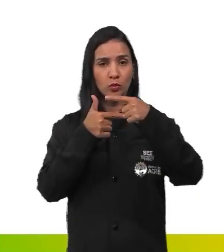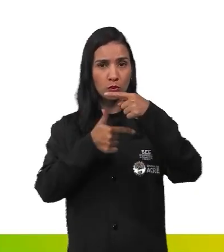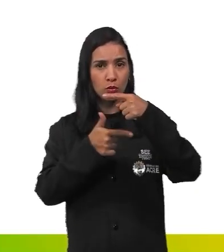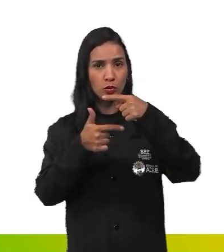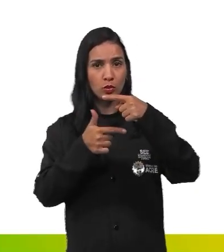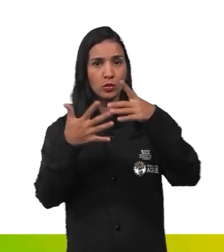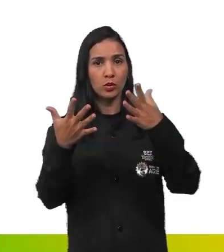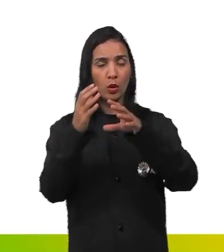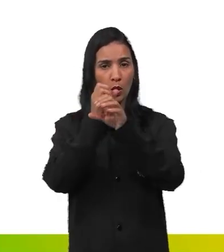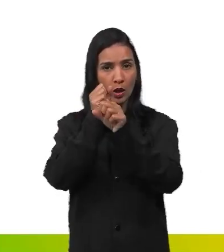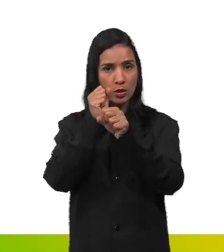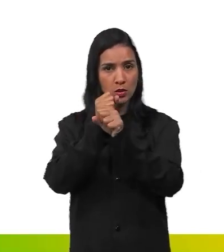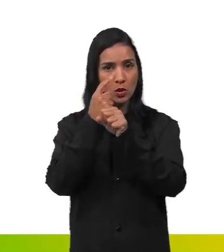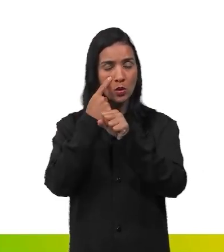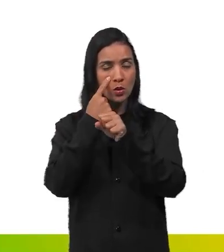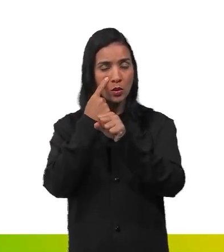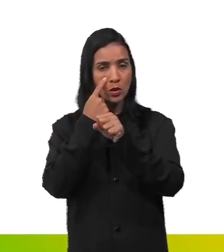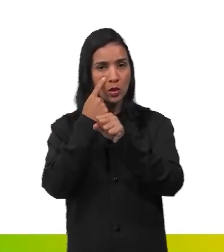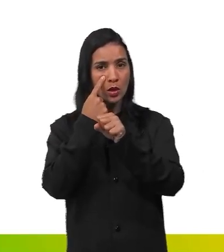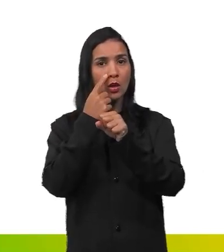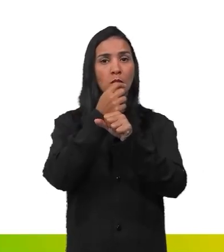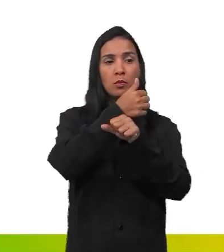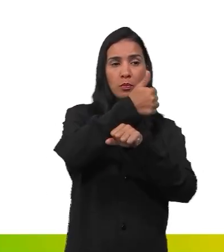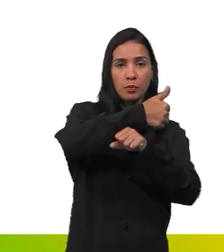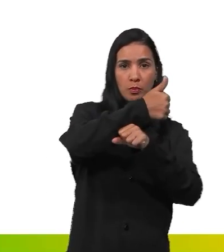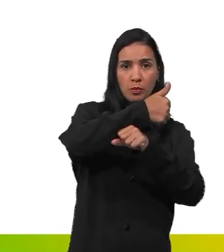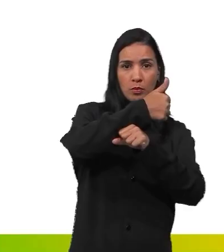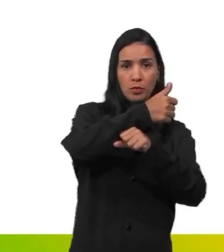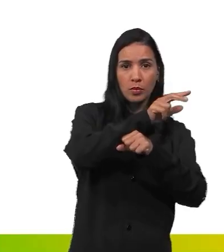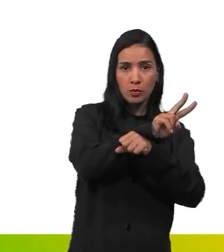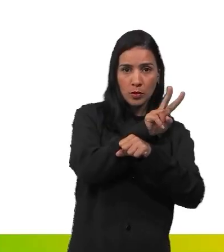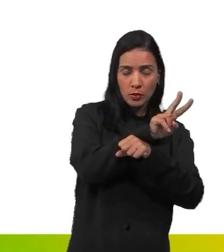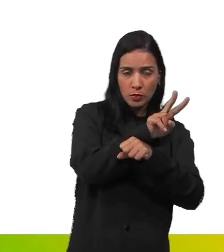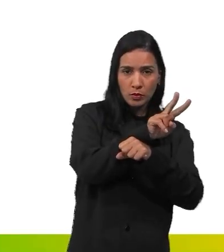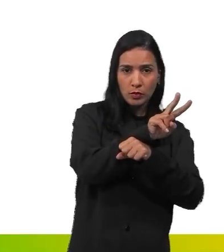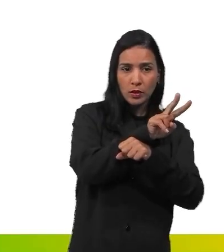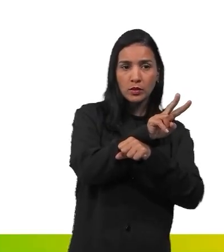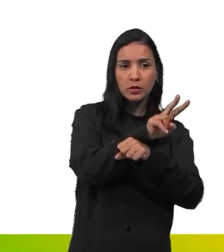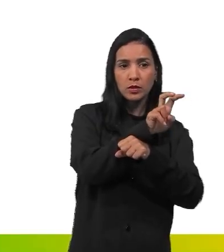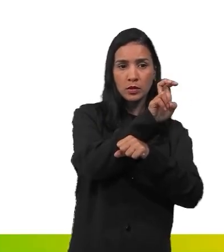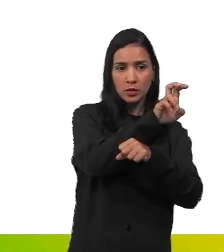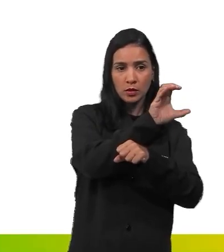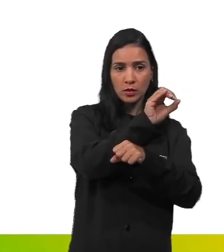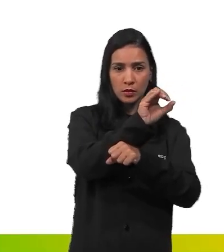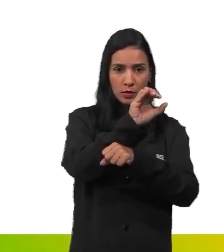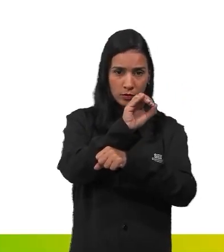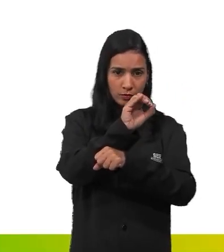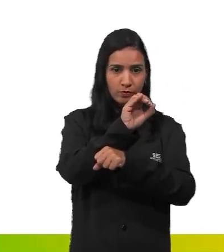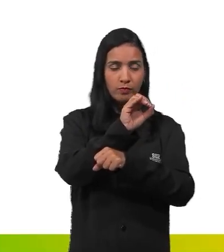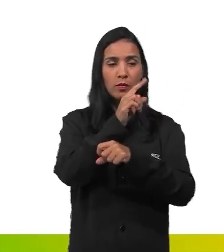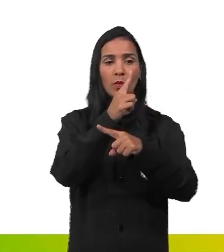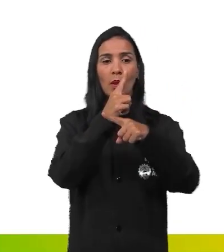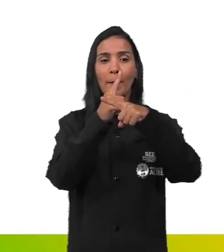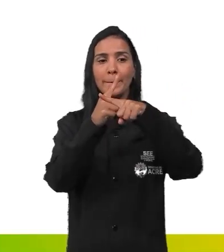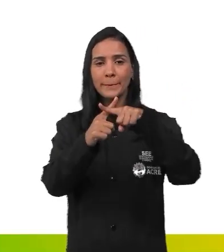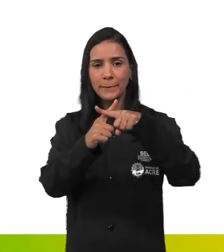vai ser dada assim. O valor do primeiro mês, 500, mais o valor do último mês,